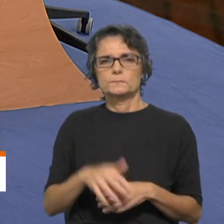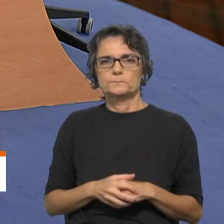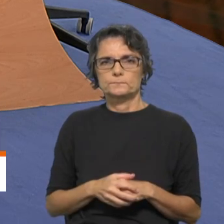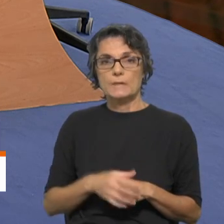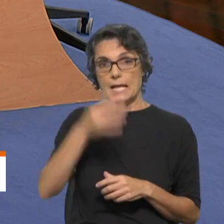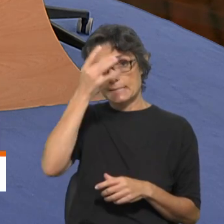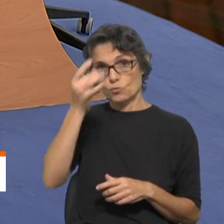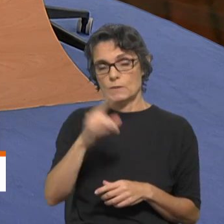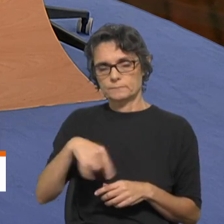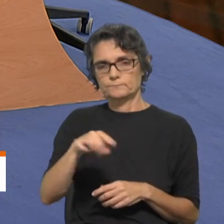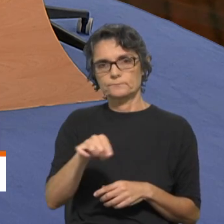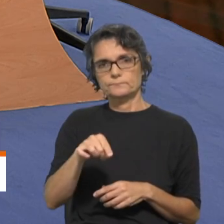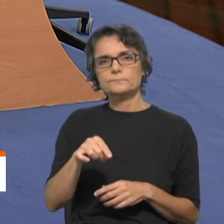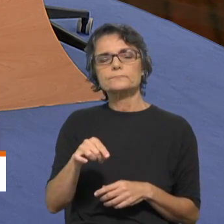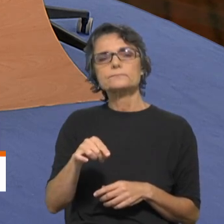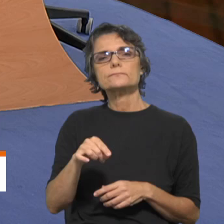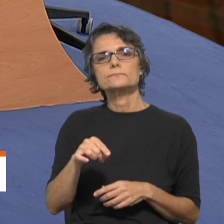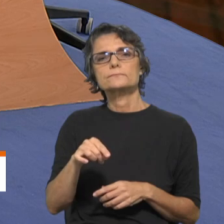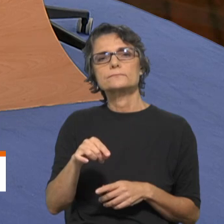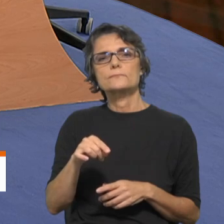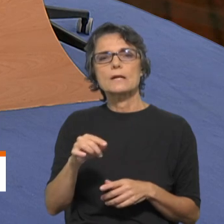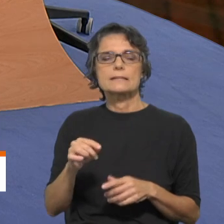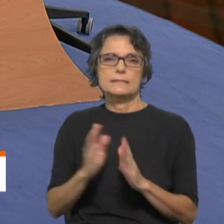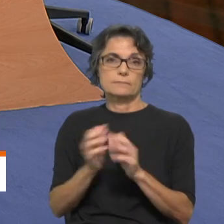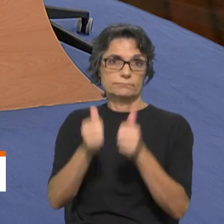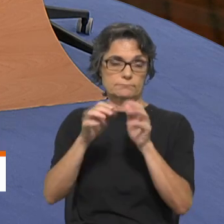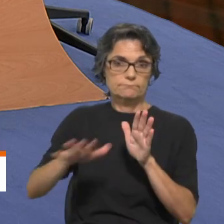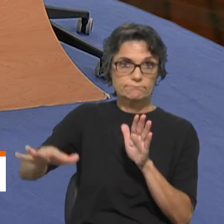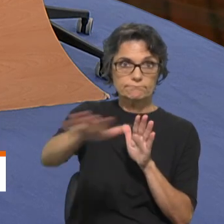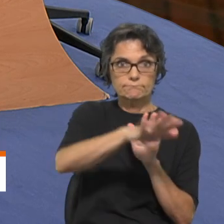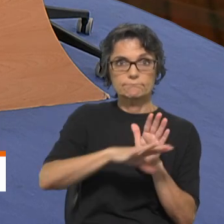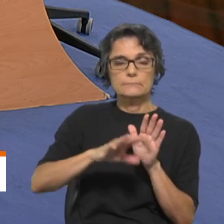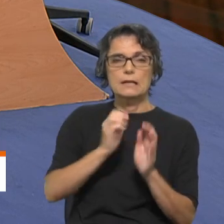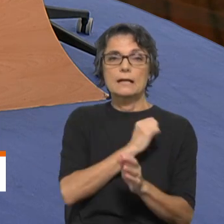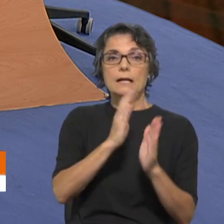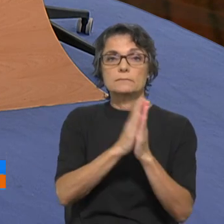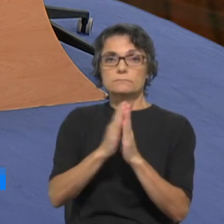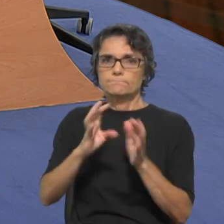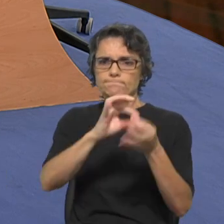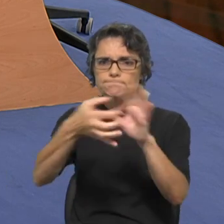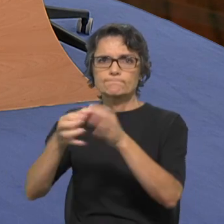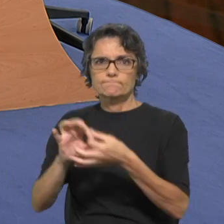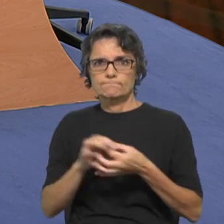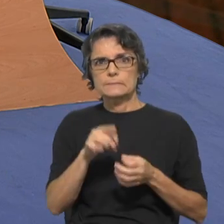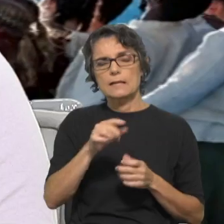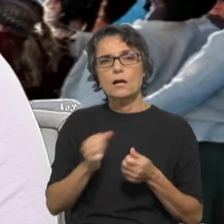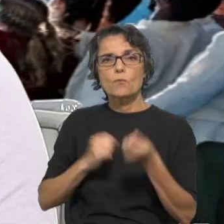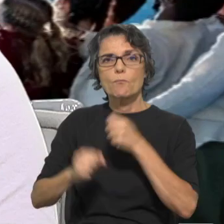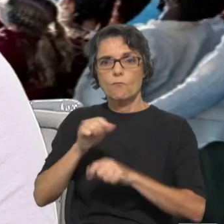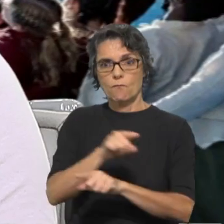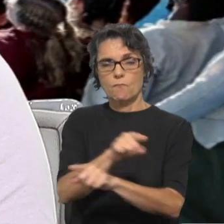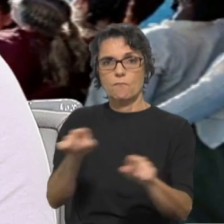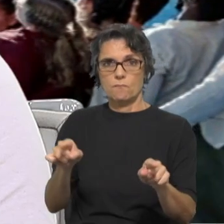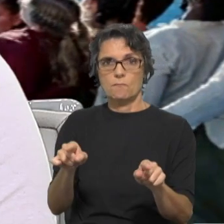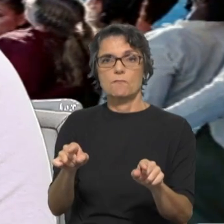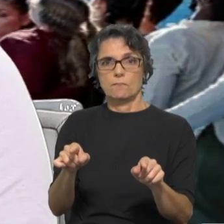diocese que aglomeramos todas as vigararias e todas as paróquias. É um movimento que, ao